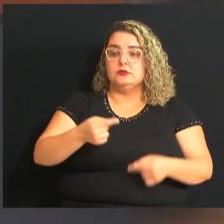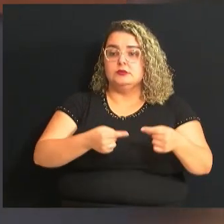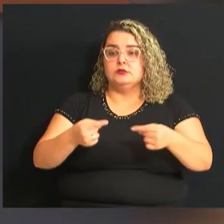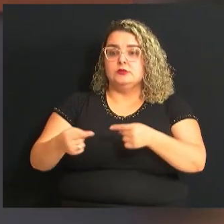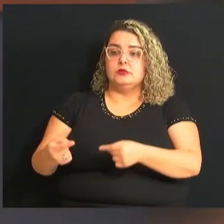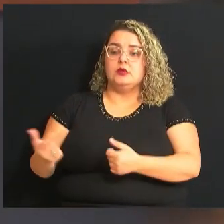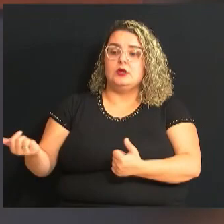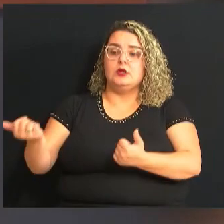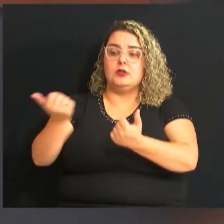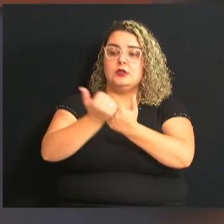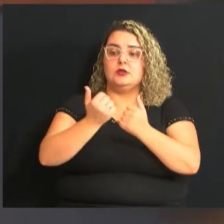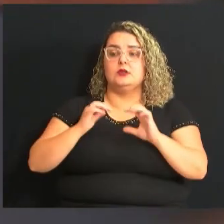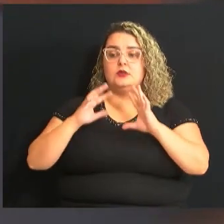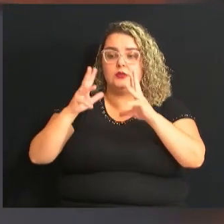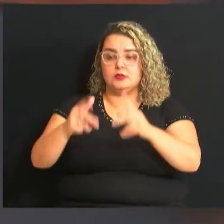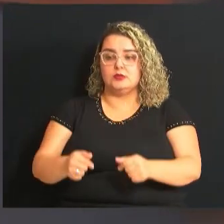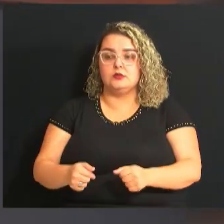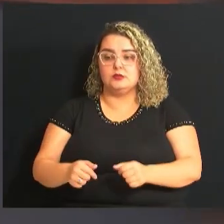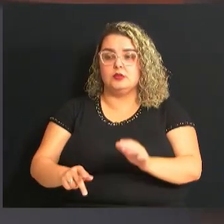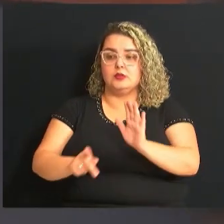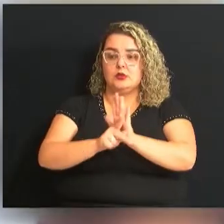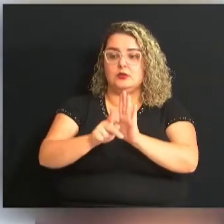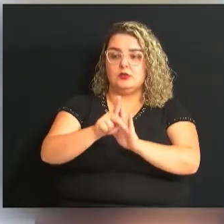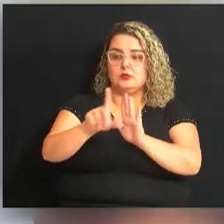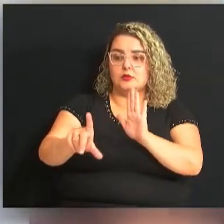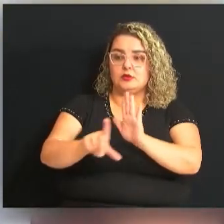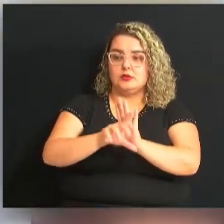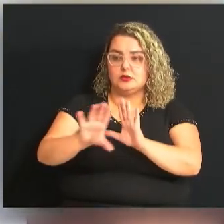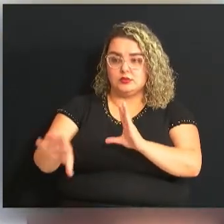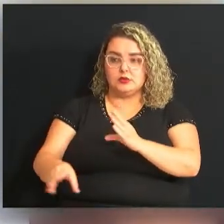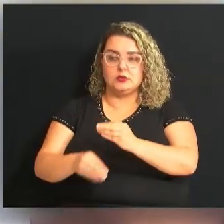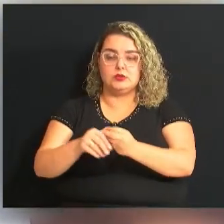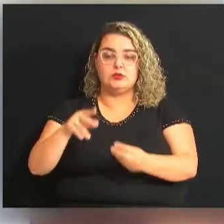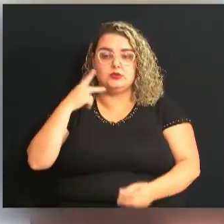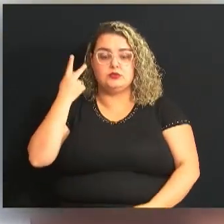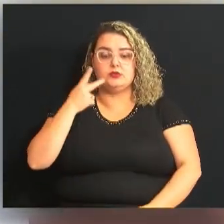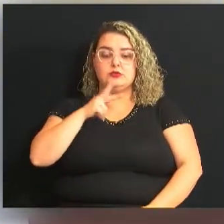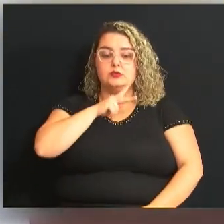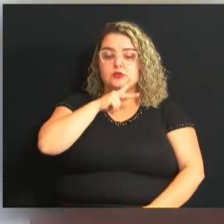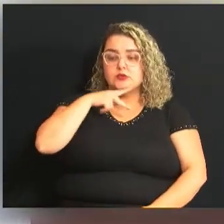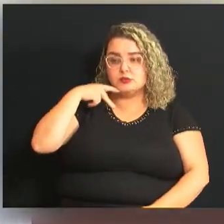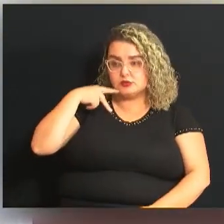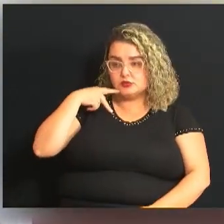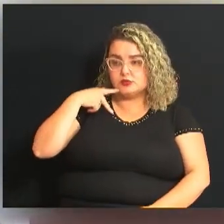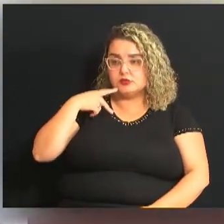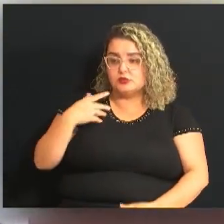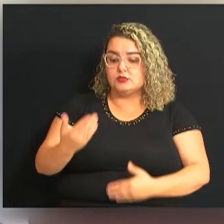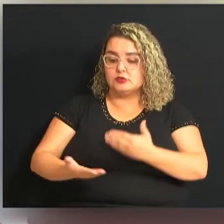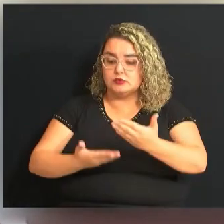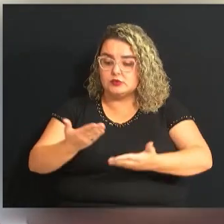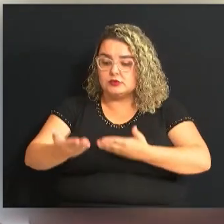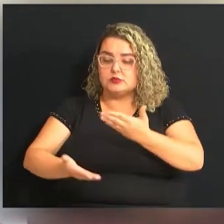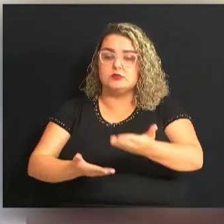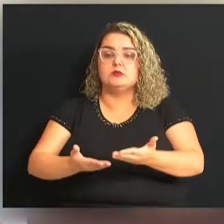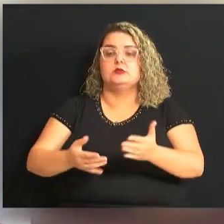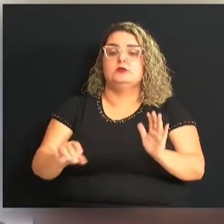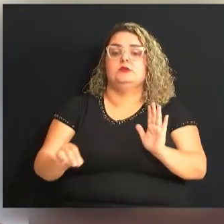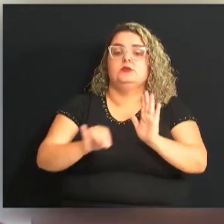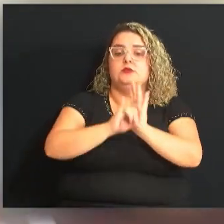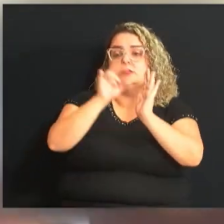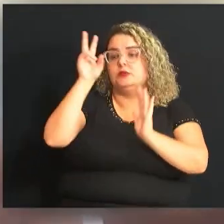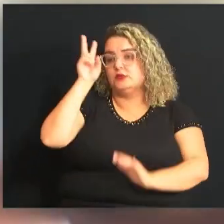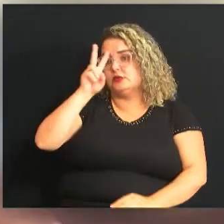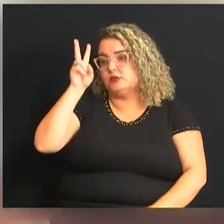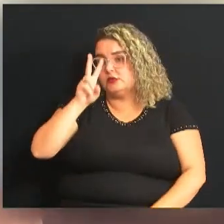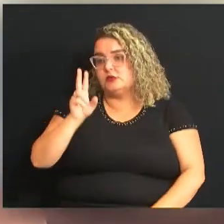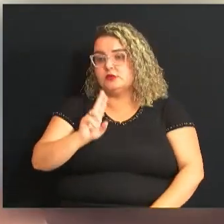substitutivo total ao projeto de lei complementar do vereador Permínio Monteiro, que trata sobre a identificação histórica dos nomes